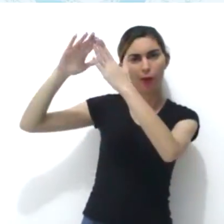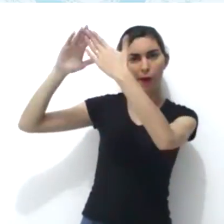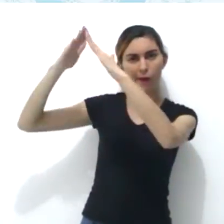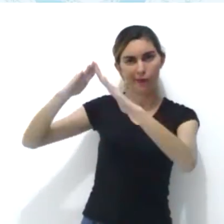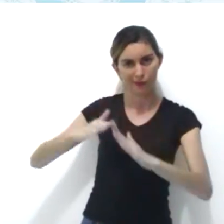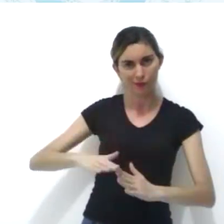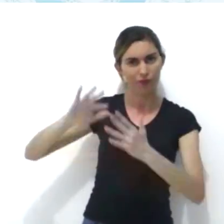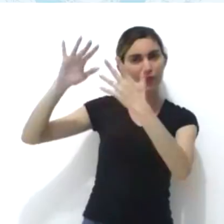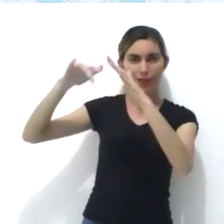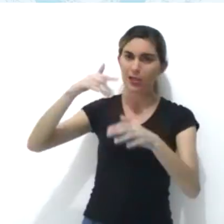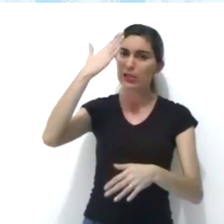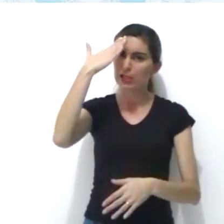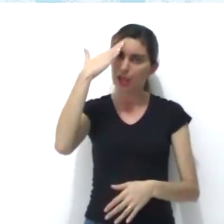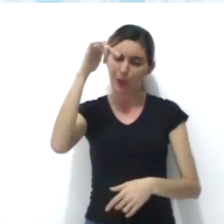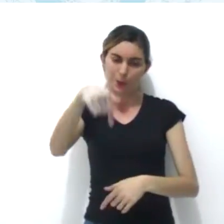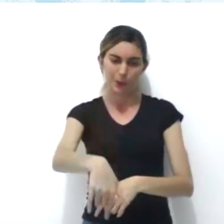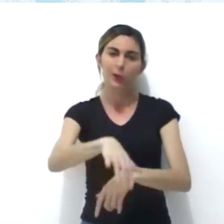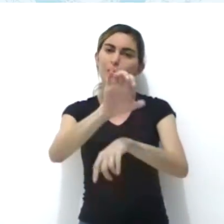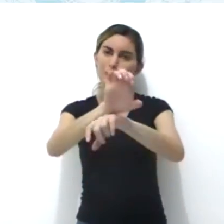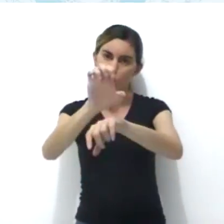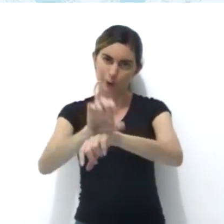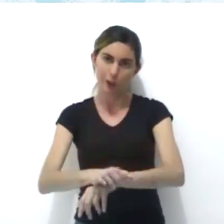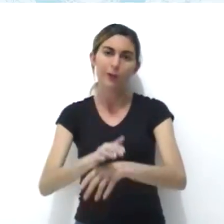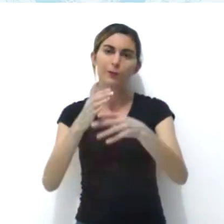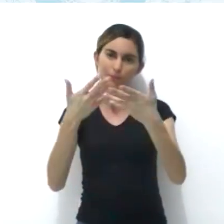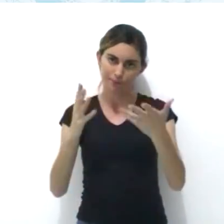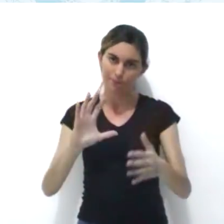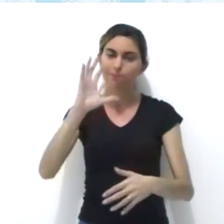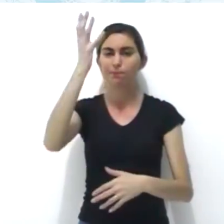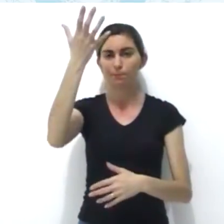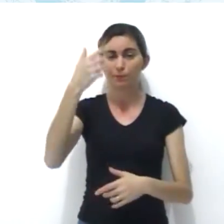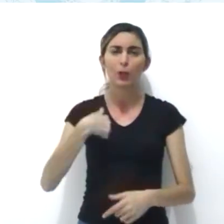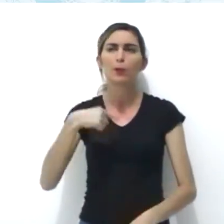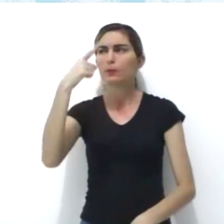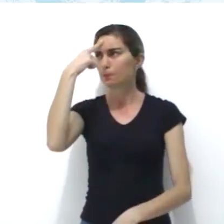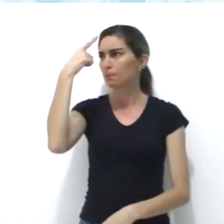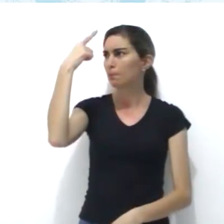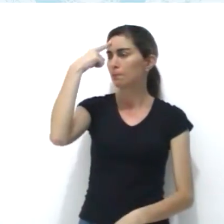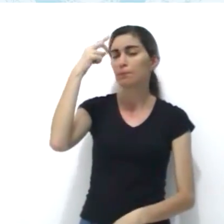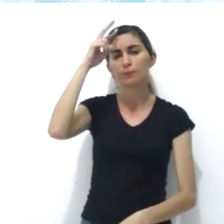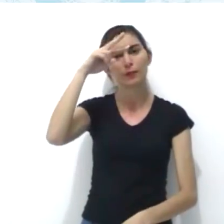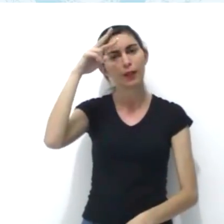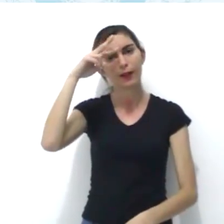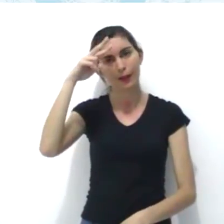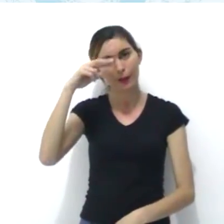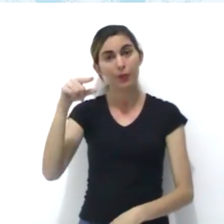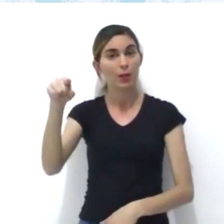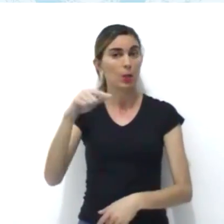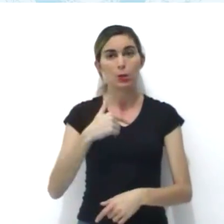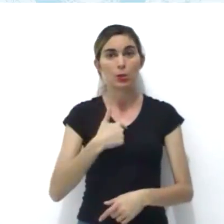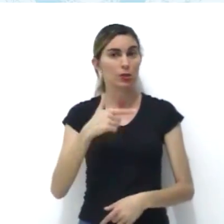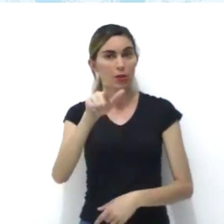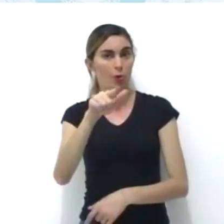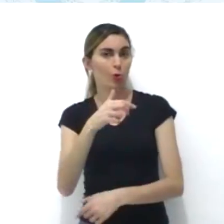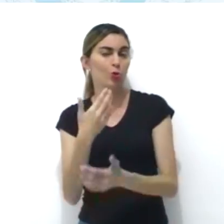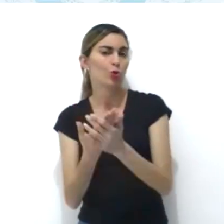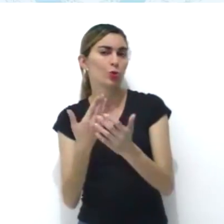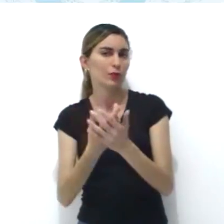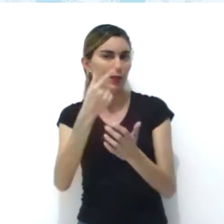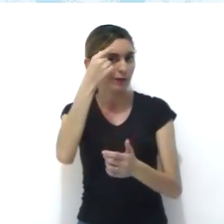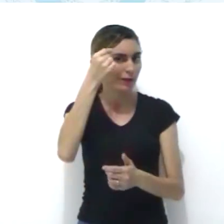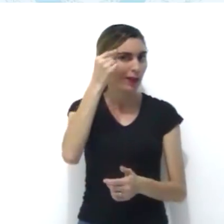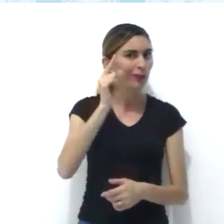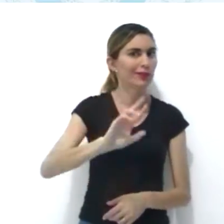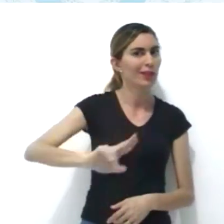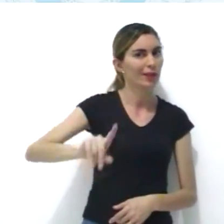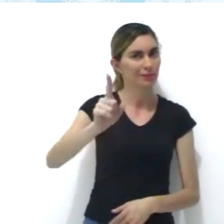ficam caindo, que a gente sabe que aqui no nosso estado é muito comum, e eles foram pensar. Lembrem-se, eles não são